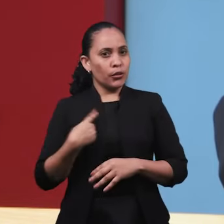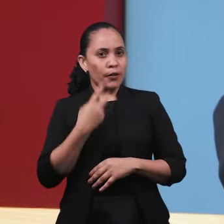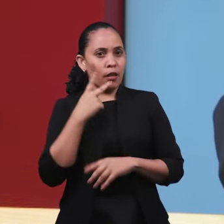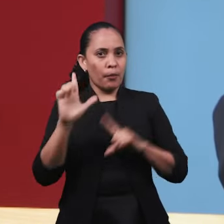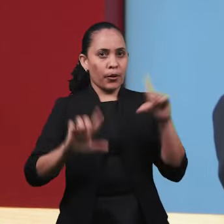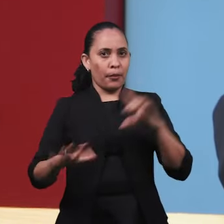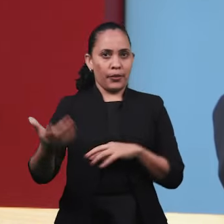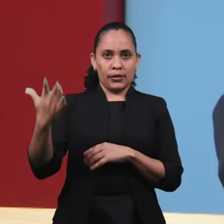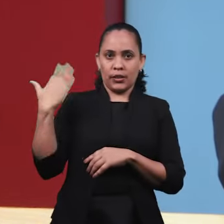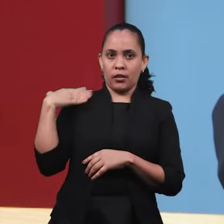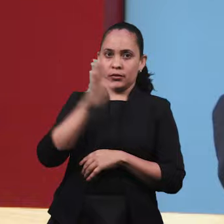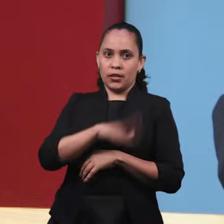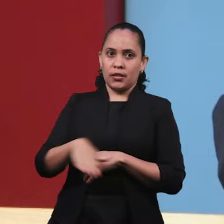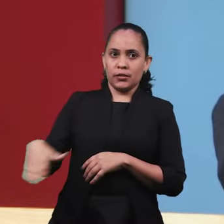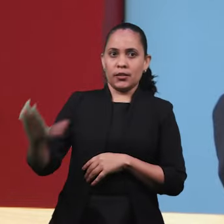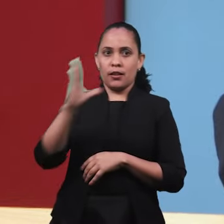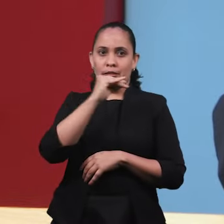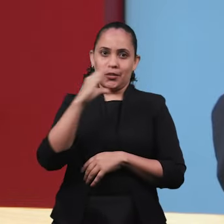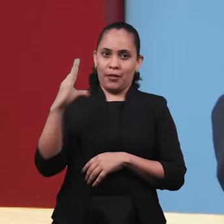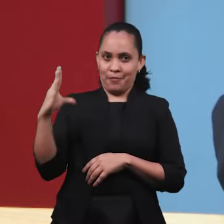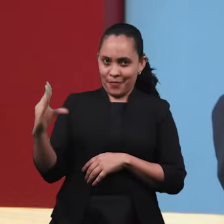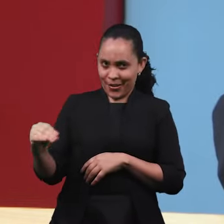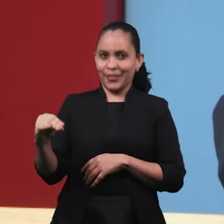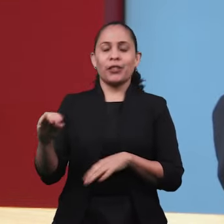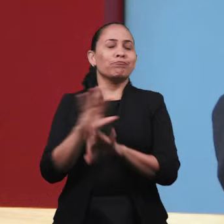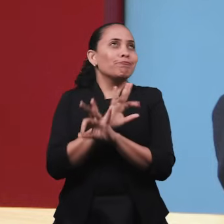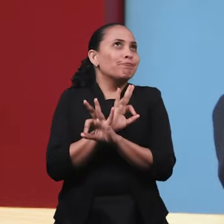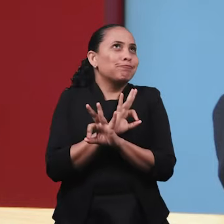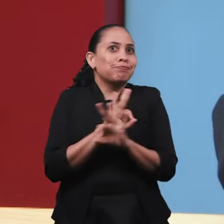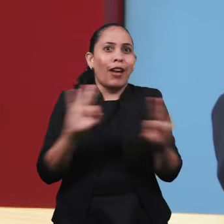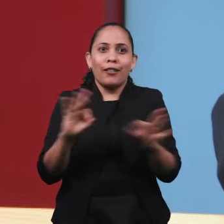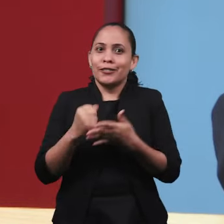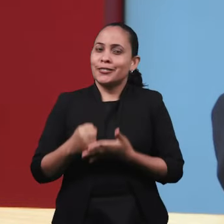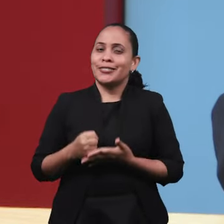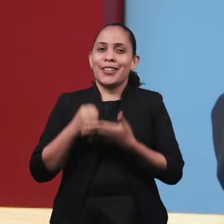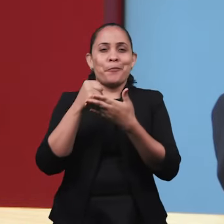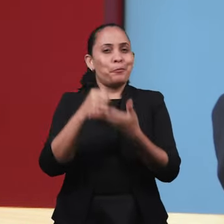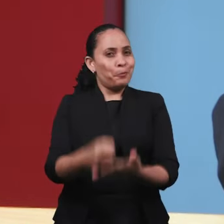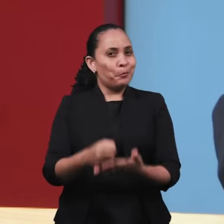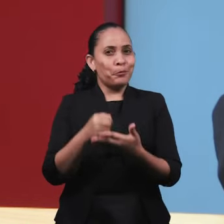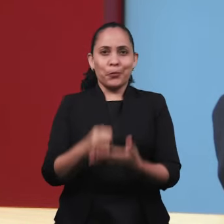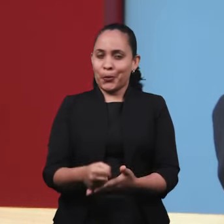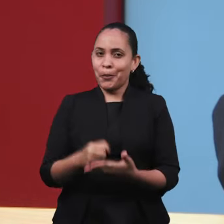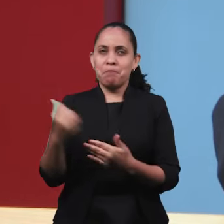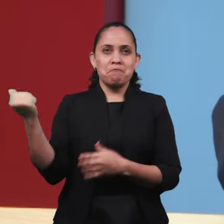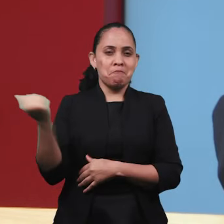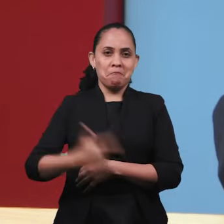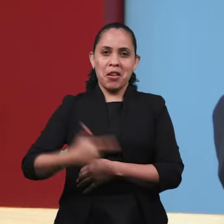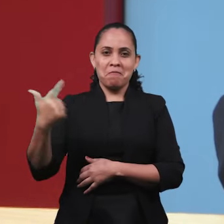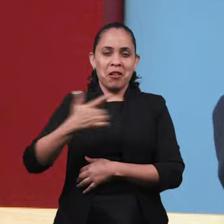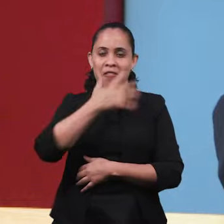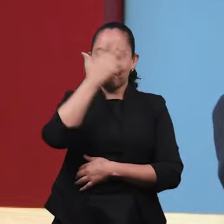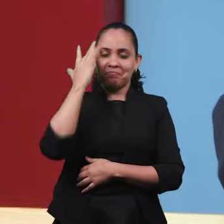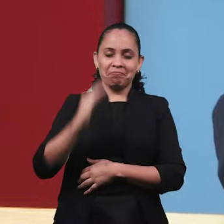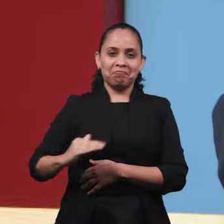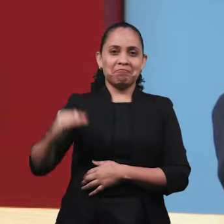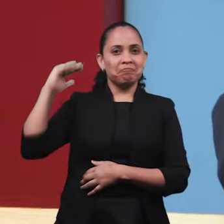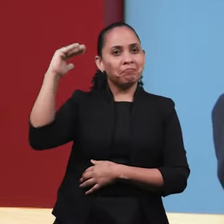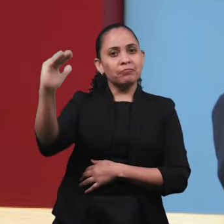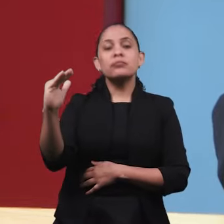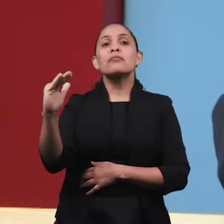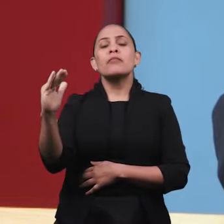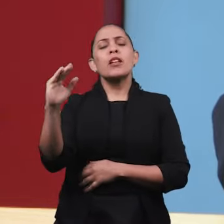no episódio passado, que as crianças intermediárias, adolescentes dão excelentes assistência, um banho nos adultos. Mas é bom